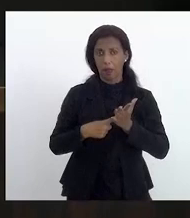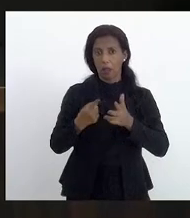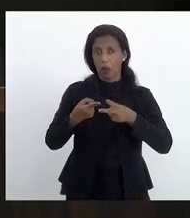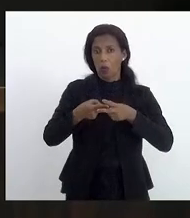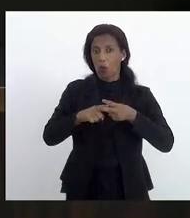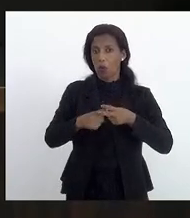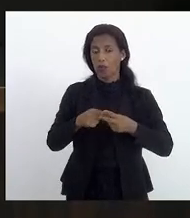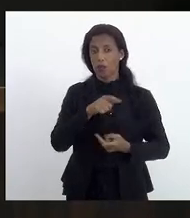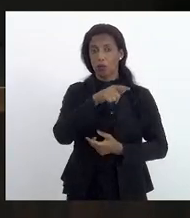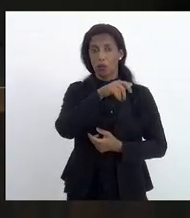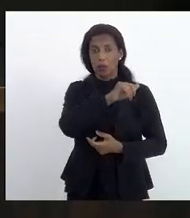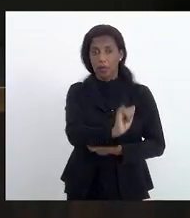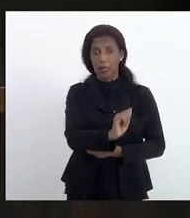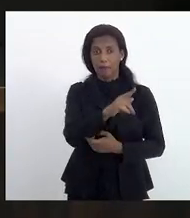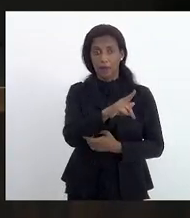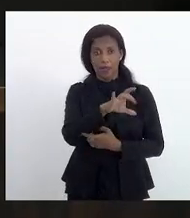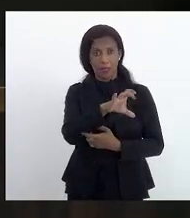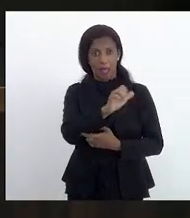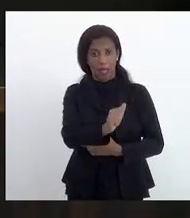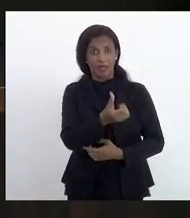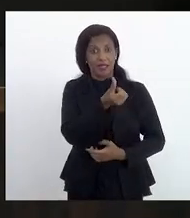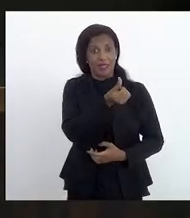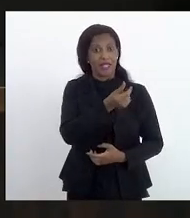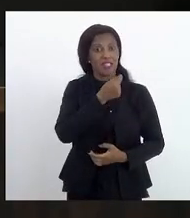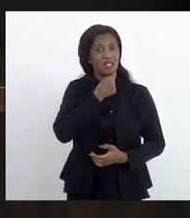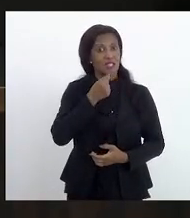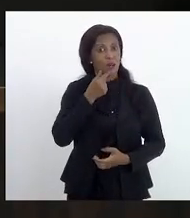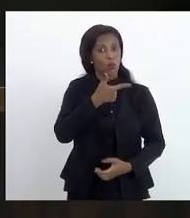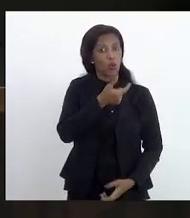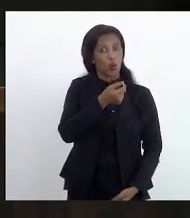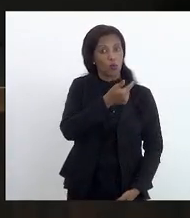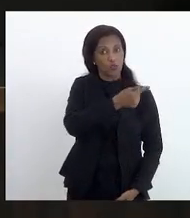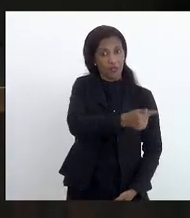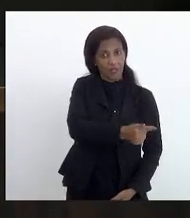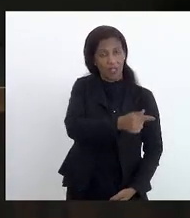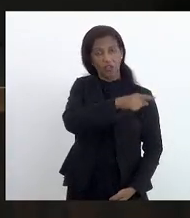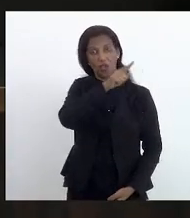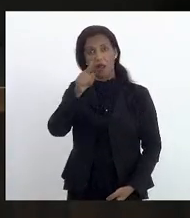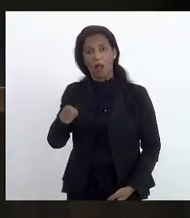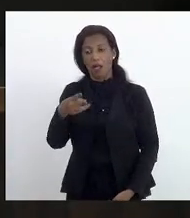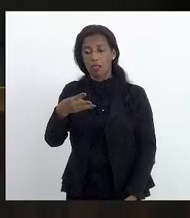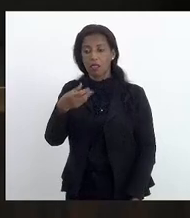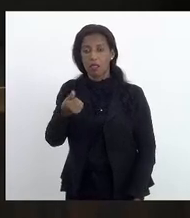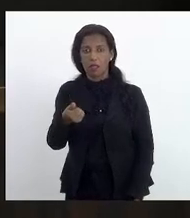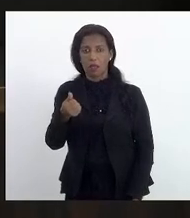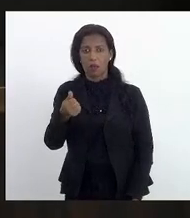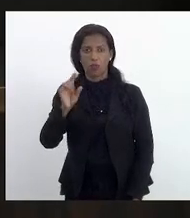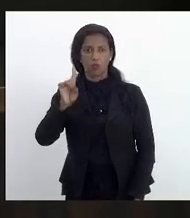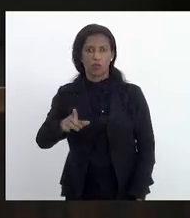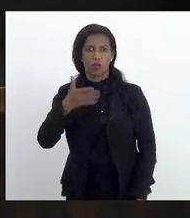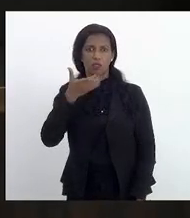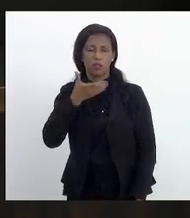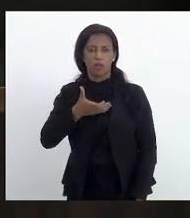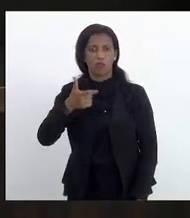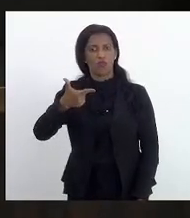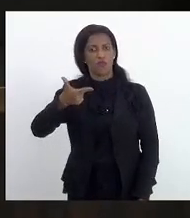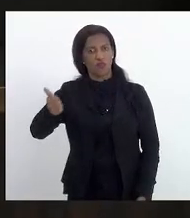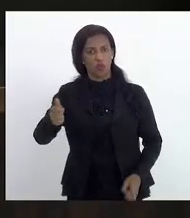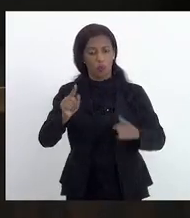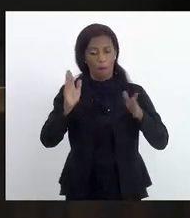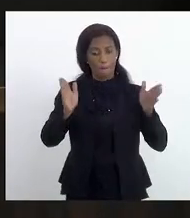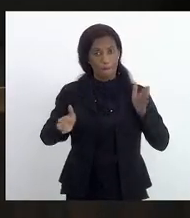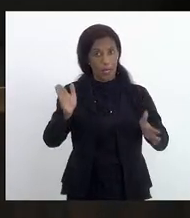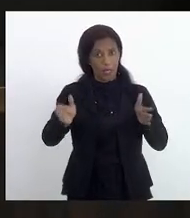do IPCA de 6 de setembro de 17 a 31 de dezembro de 21. De